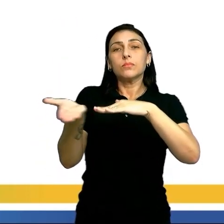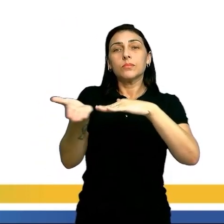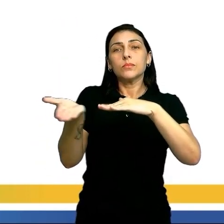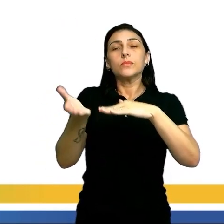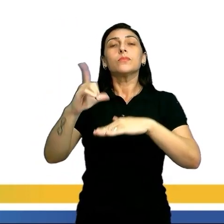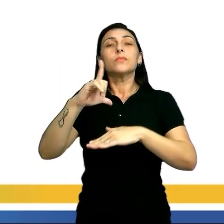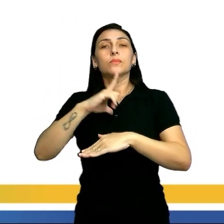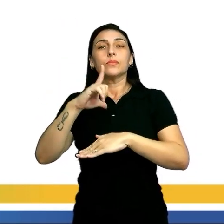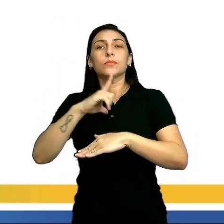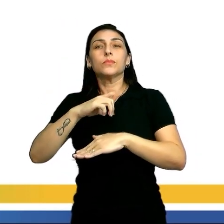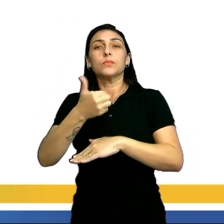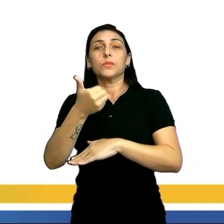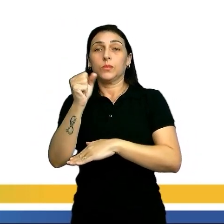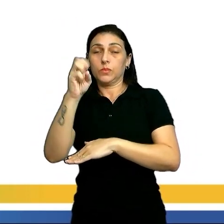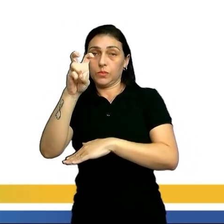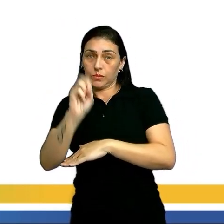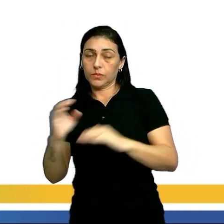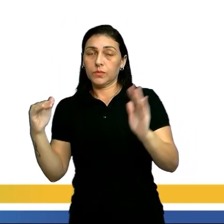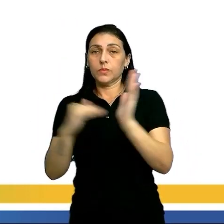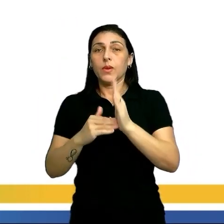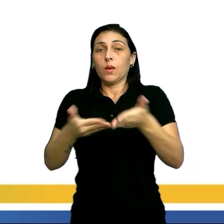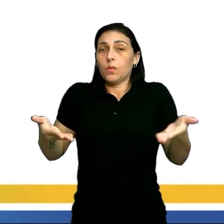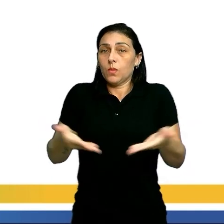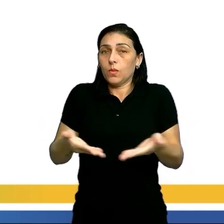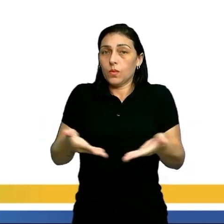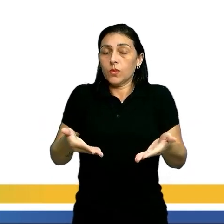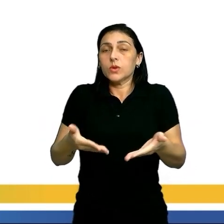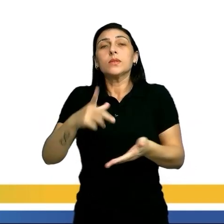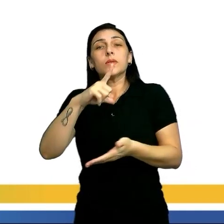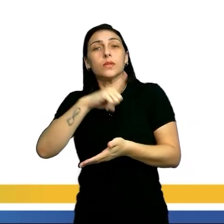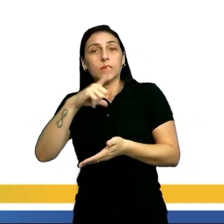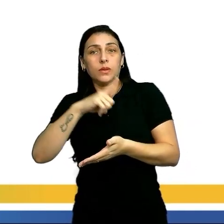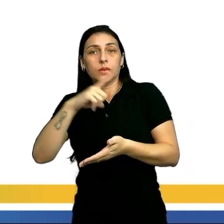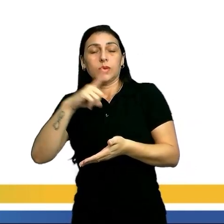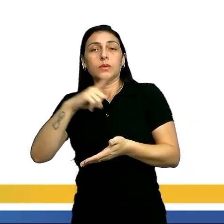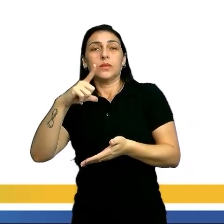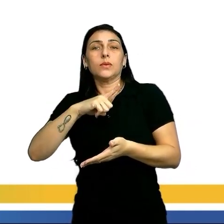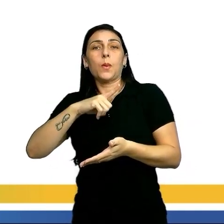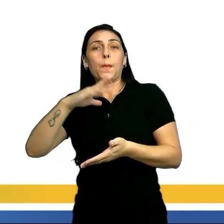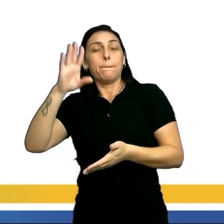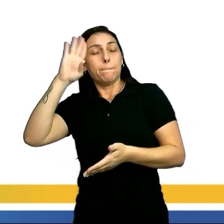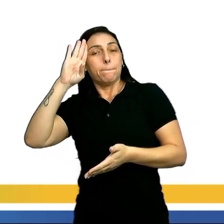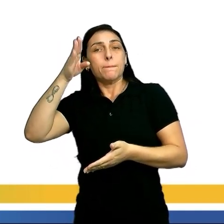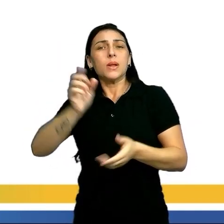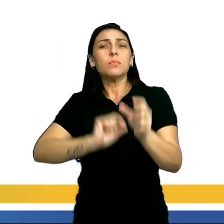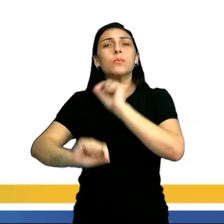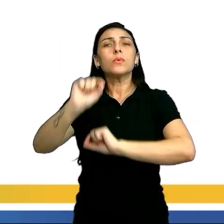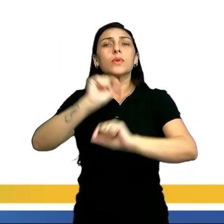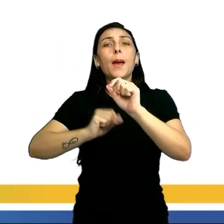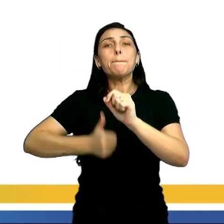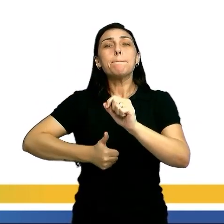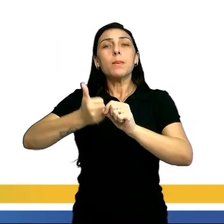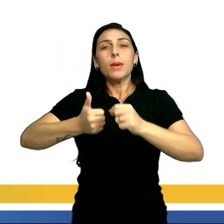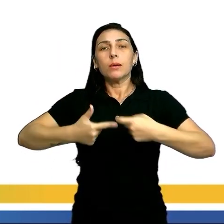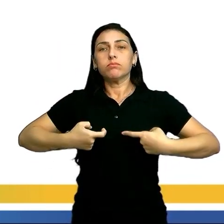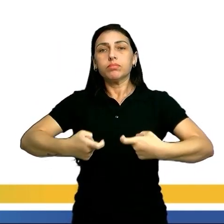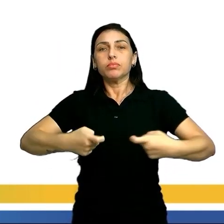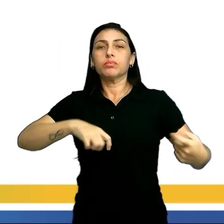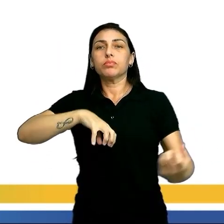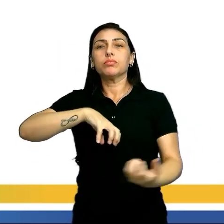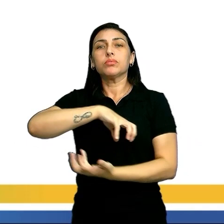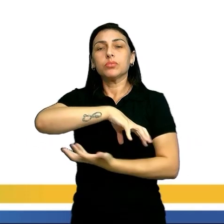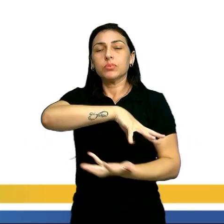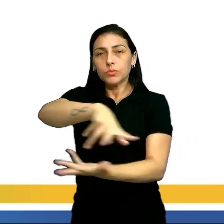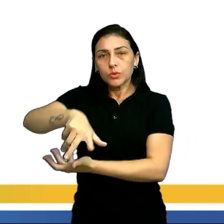como disse, de 1850 até os dias atuais, nós temos como um marco aí importante a Primeira Guerra Mundial,